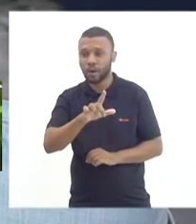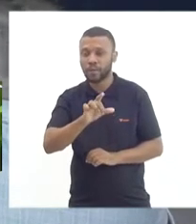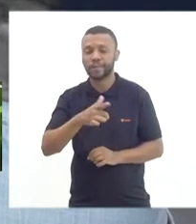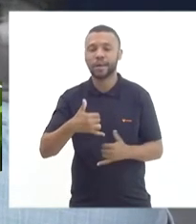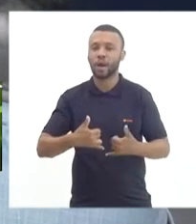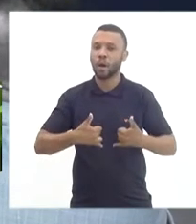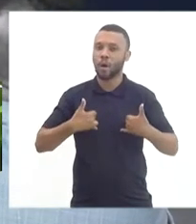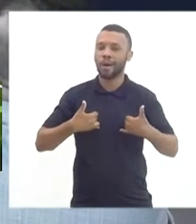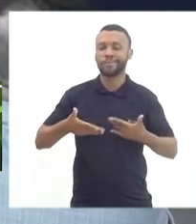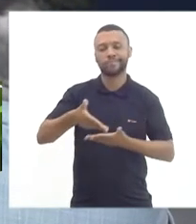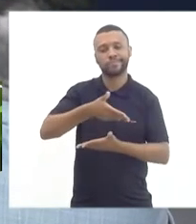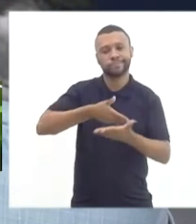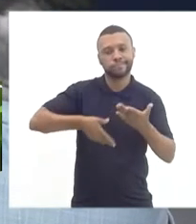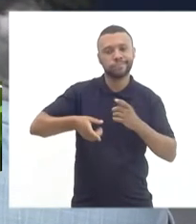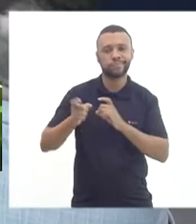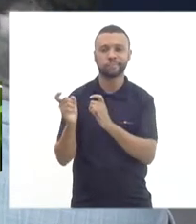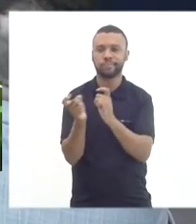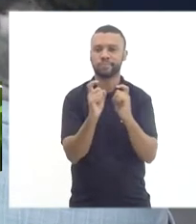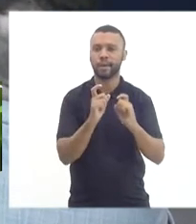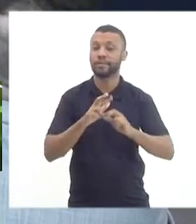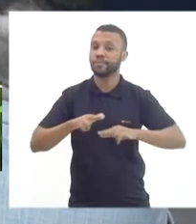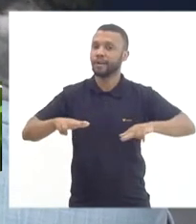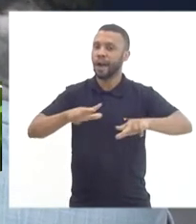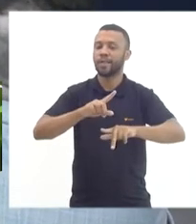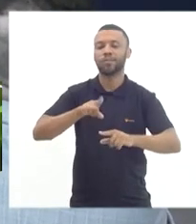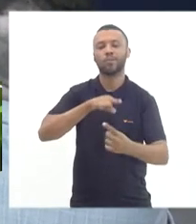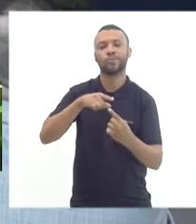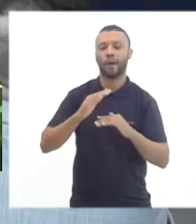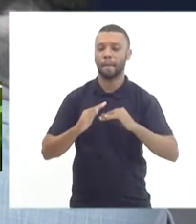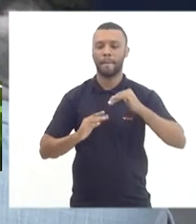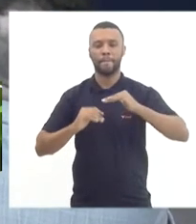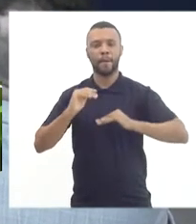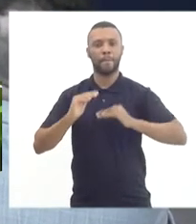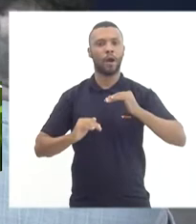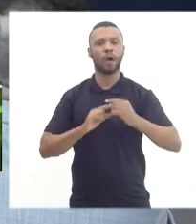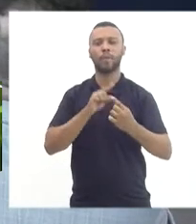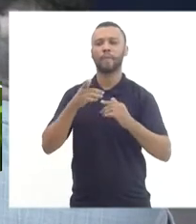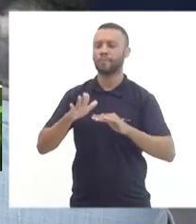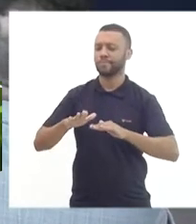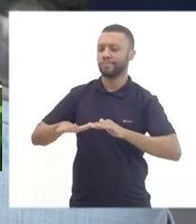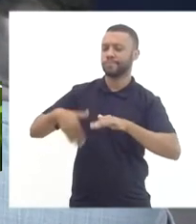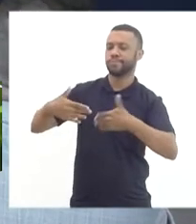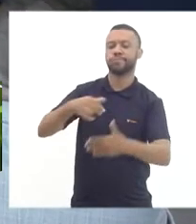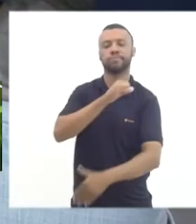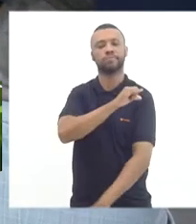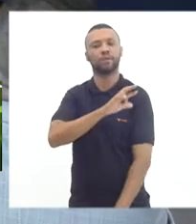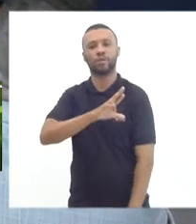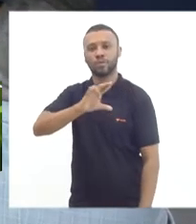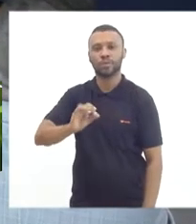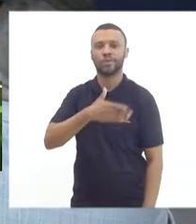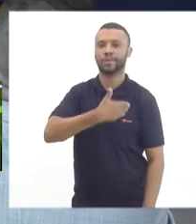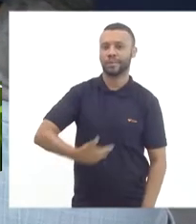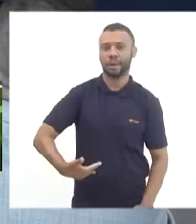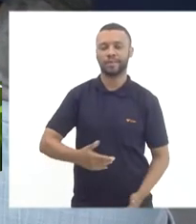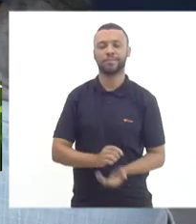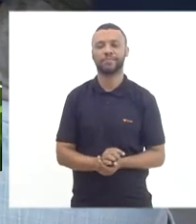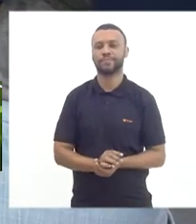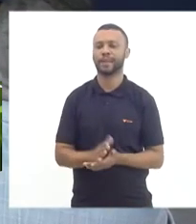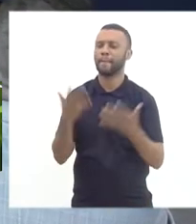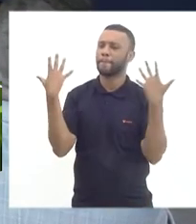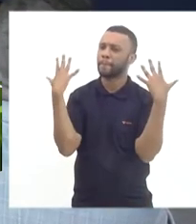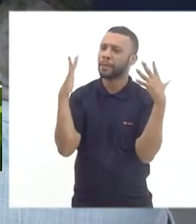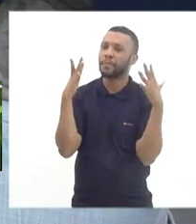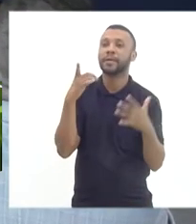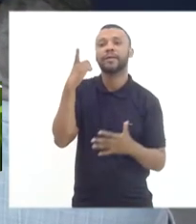vários debates, sempre construtivos em prol do desenvolvimento do Estado do Rio de Janeiro. Deputada Marta Rocha,